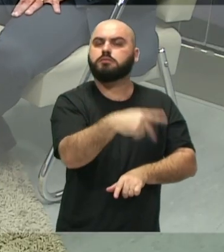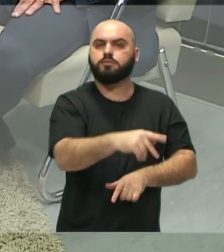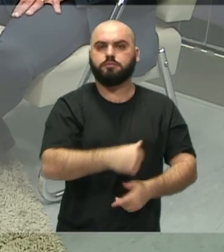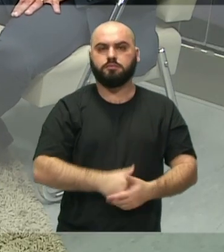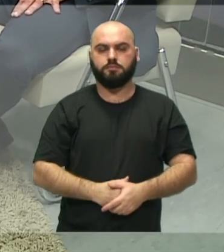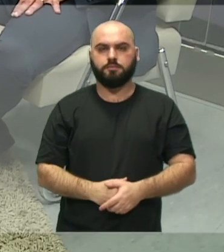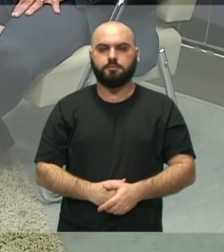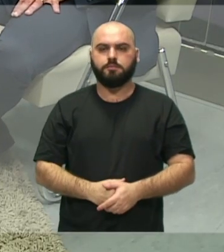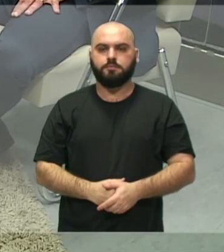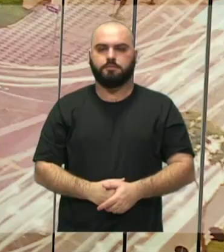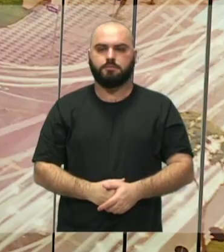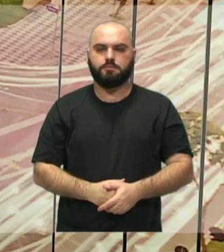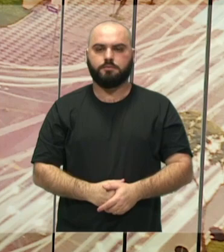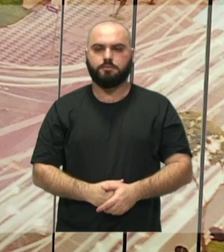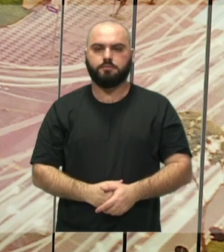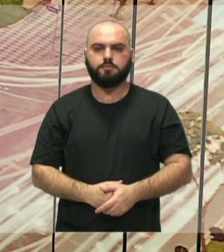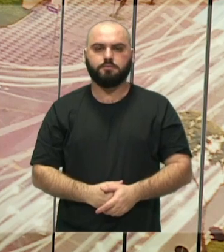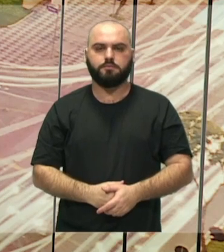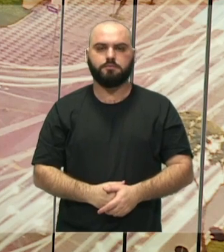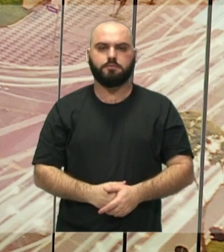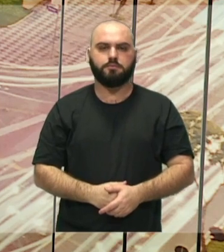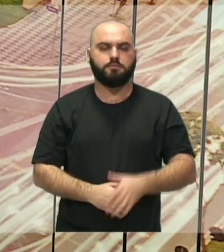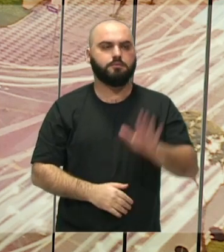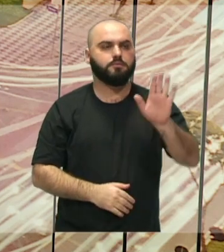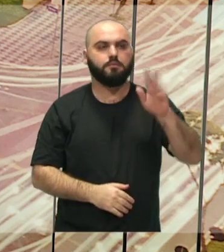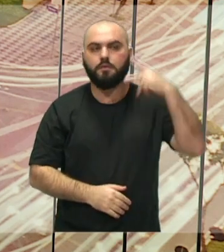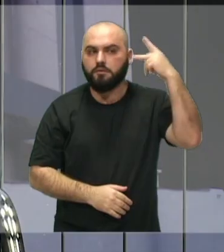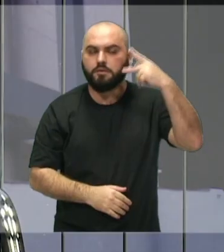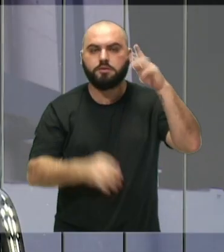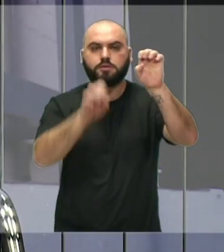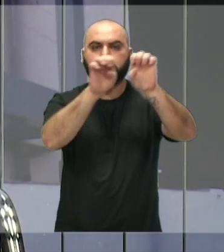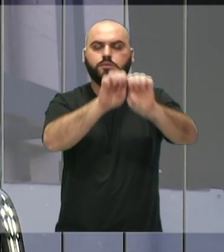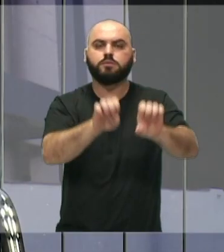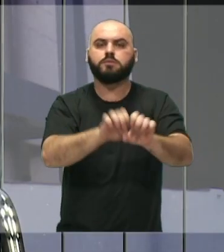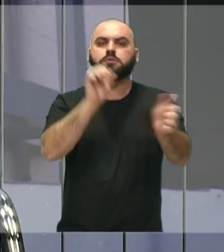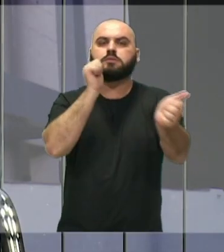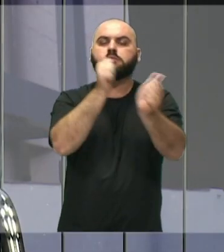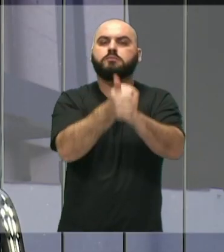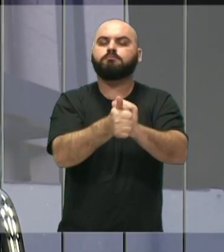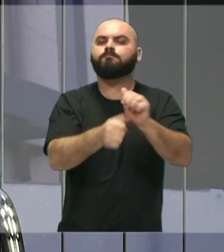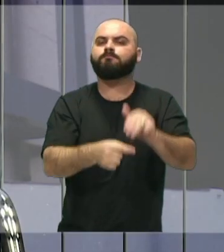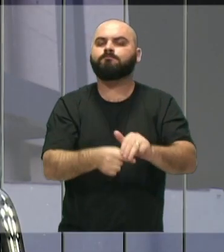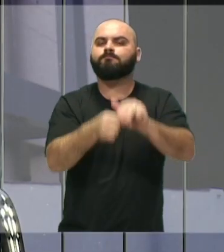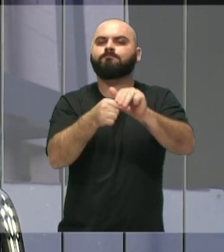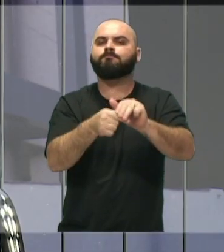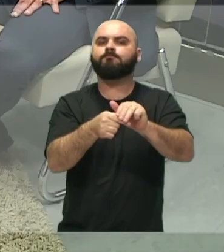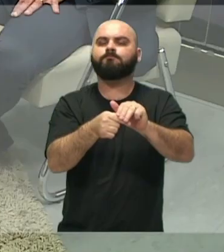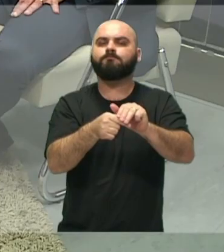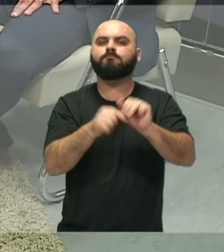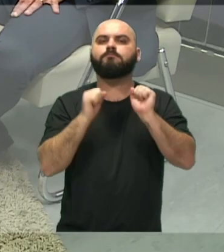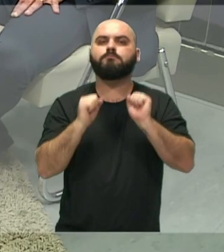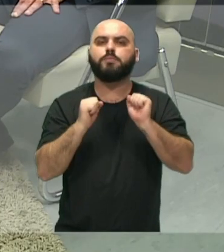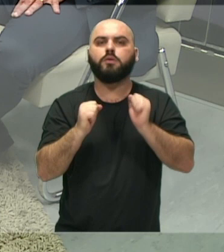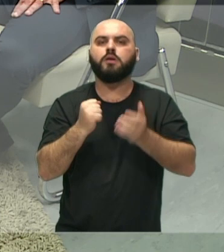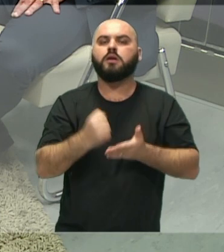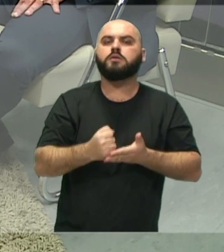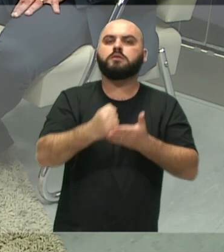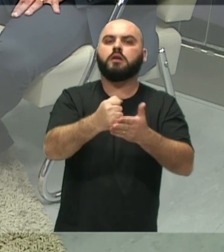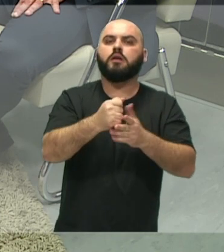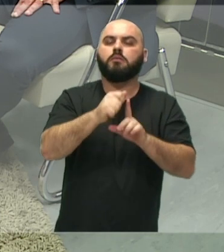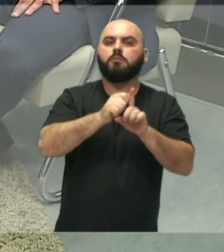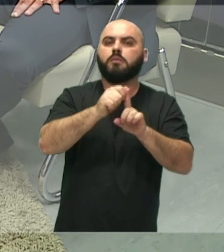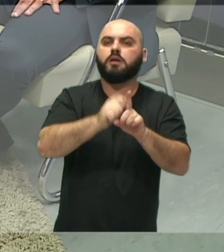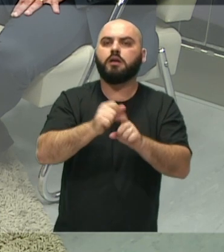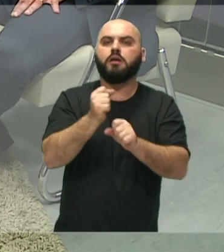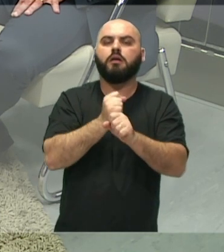a infraestrutura esportiva do município, o que deve ser feito nos próximos meses, nos próximos